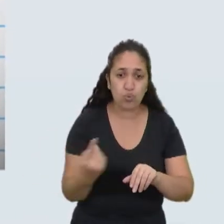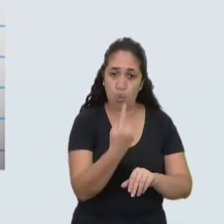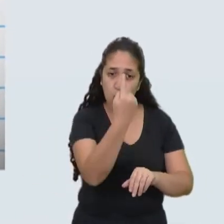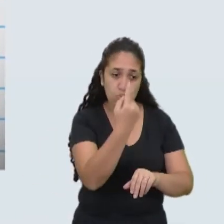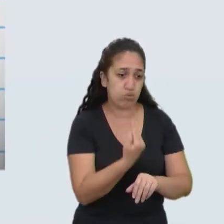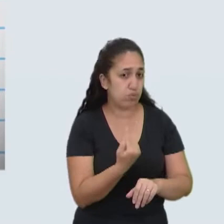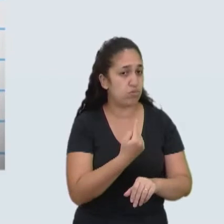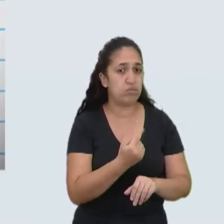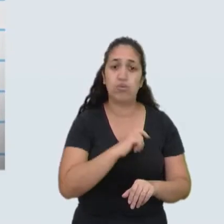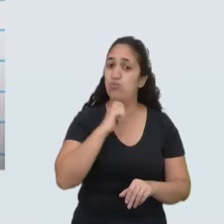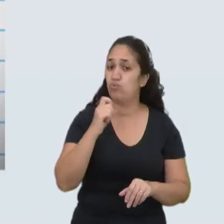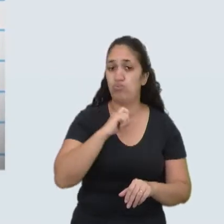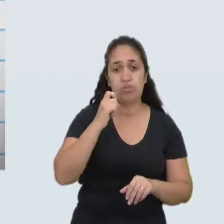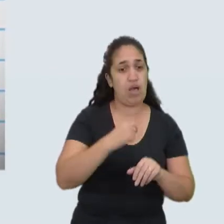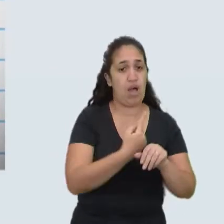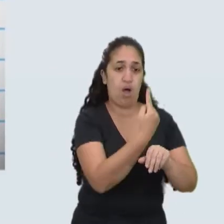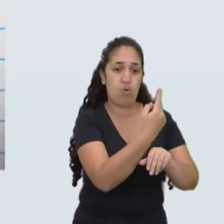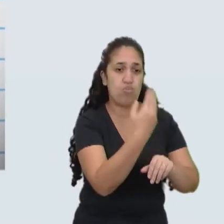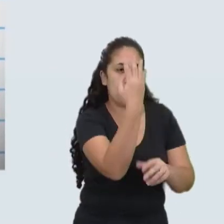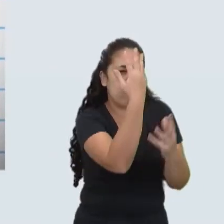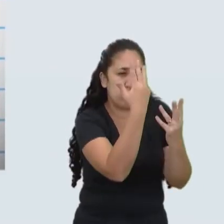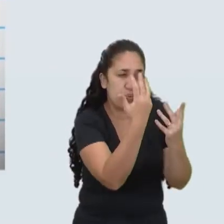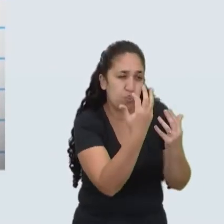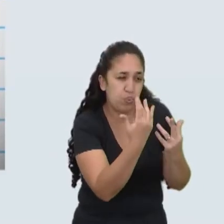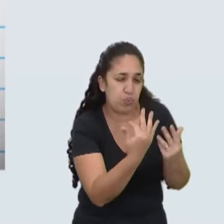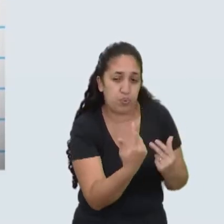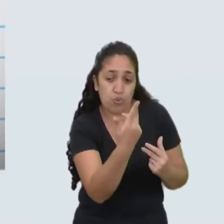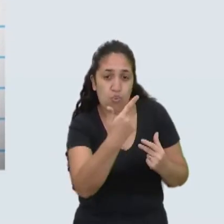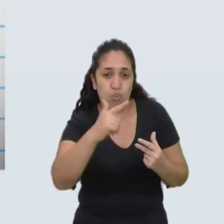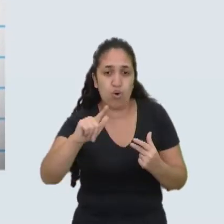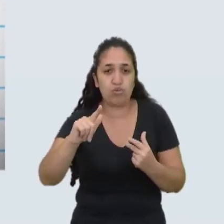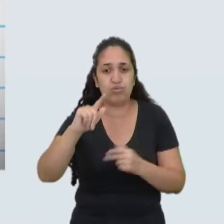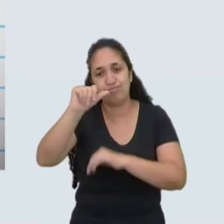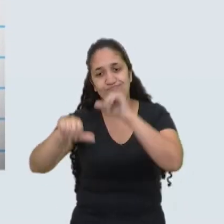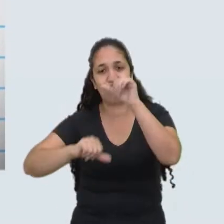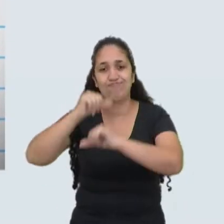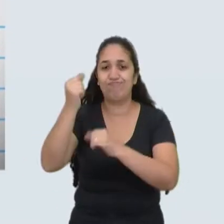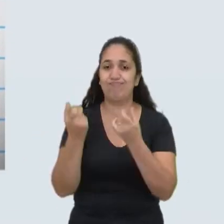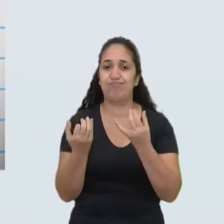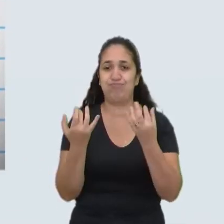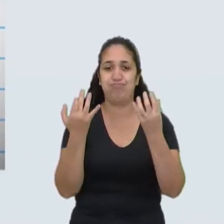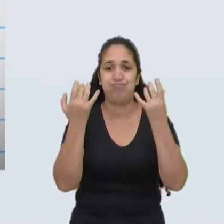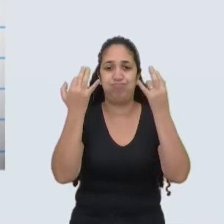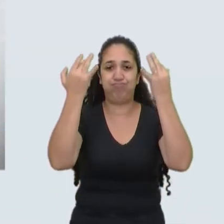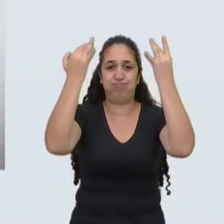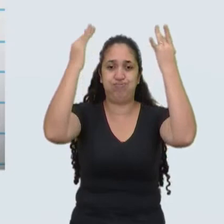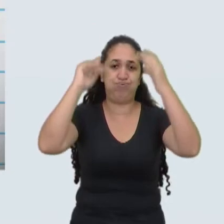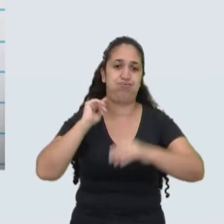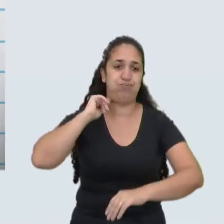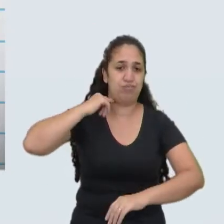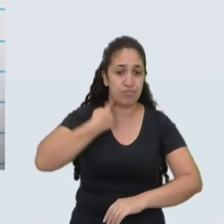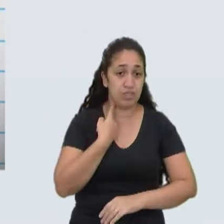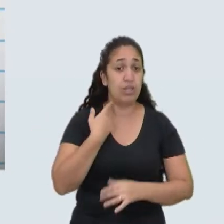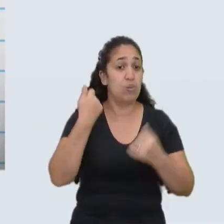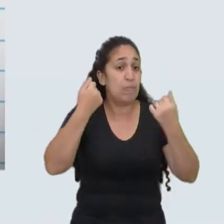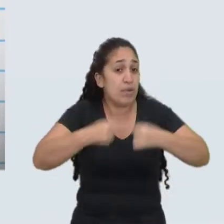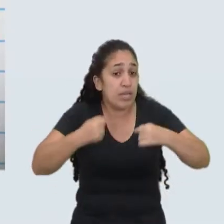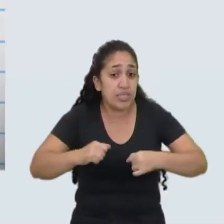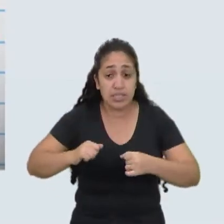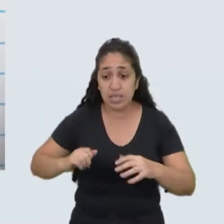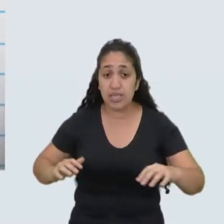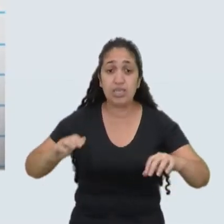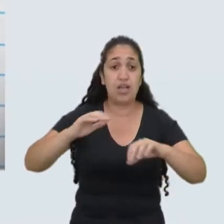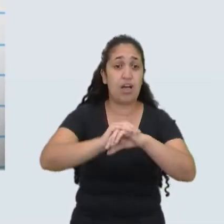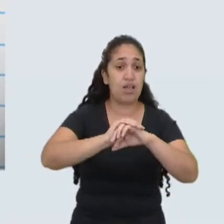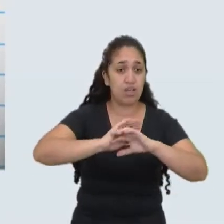zerar suas emissões de gases de efeito estufa, enquanto seu vizinho age no sentido contrário. Portanto, são necessárias intensa articulação e